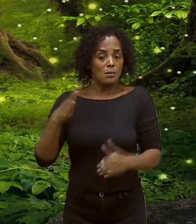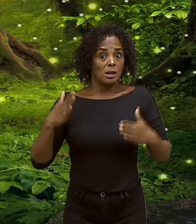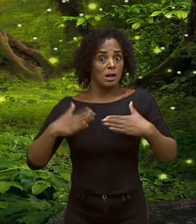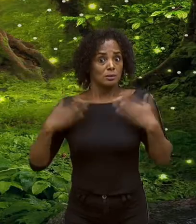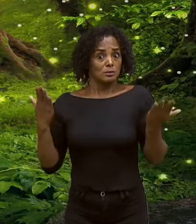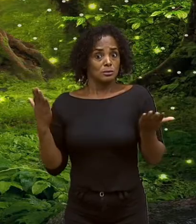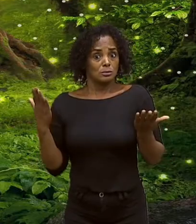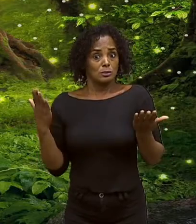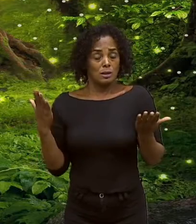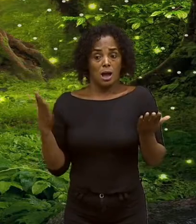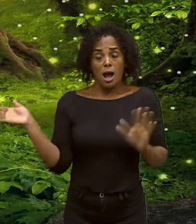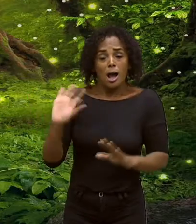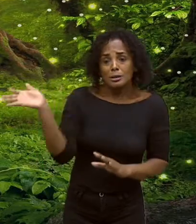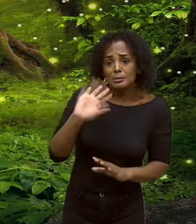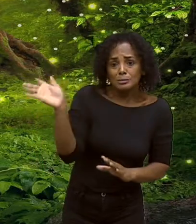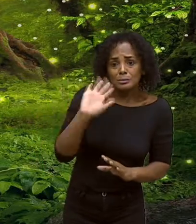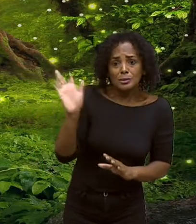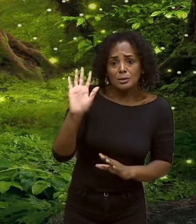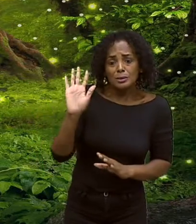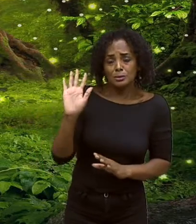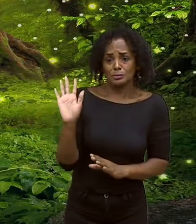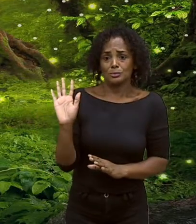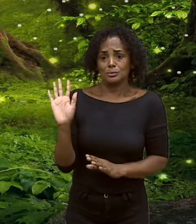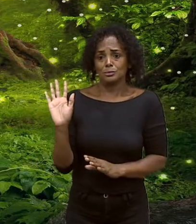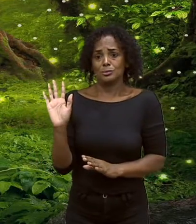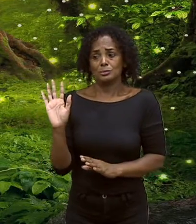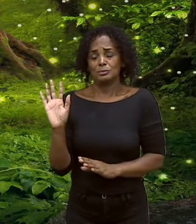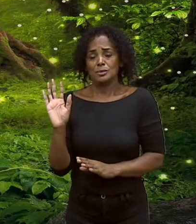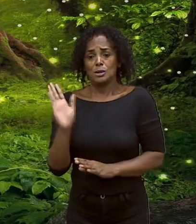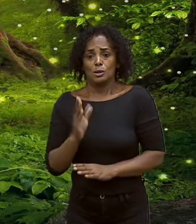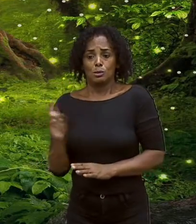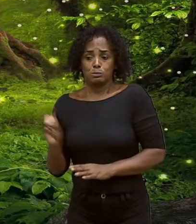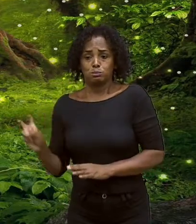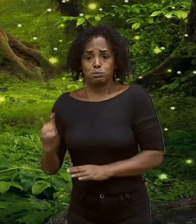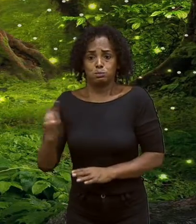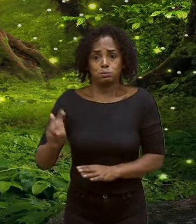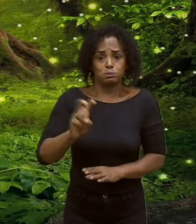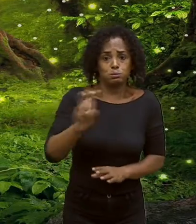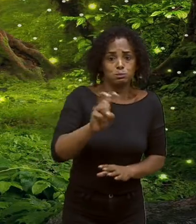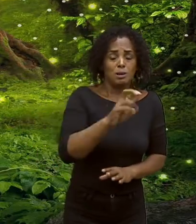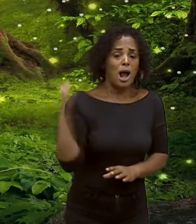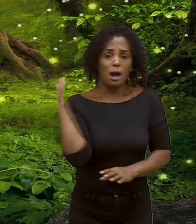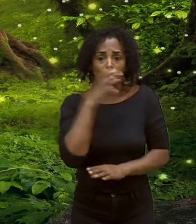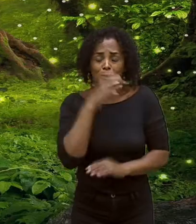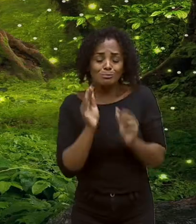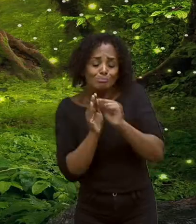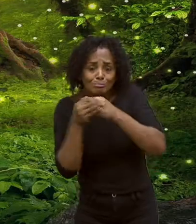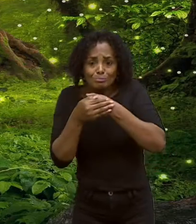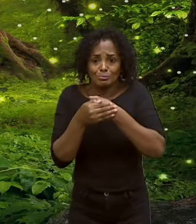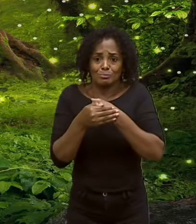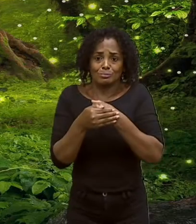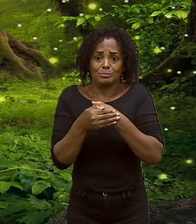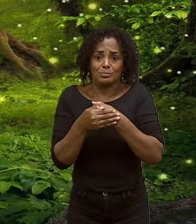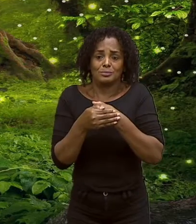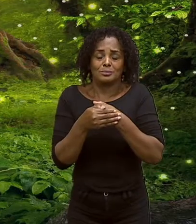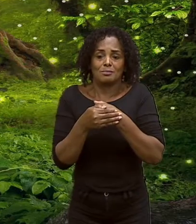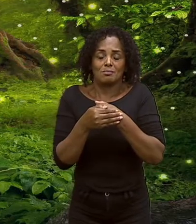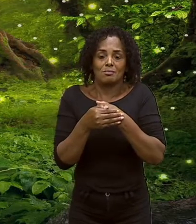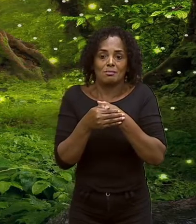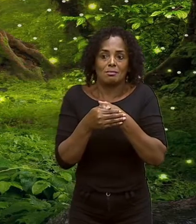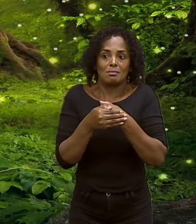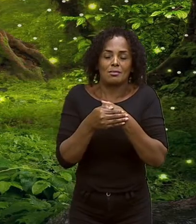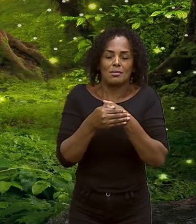nossa, adeus, ratinho. E foi-se embora depressa e se escondeu. Viu